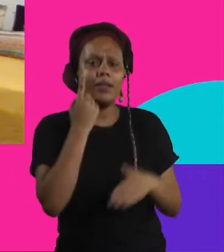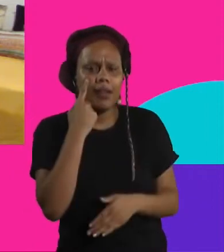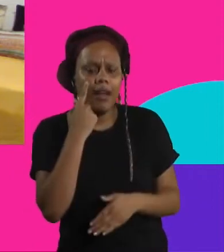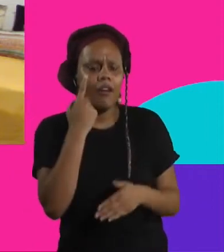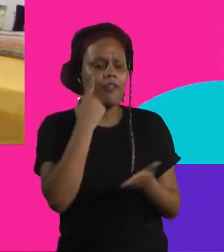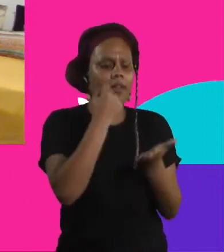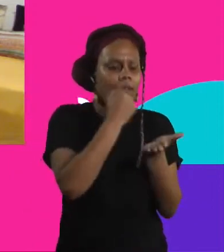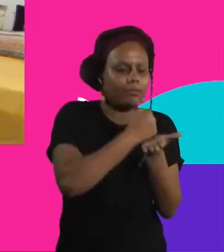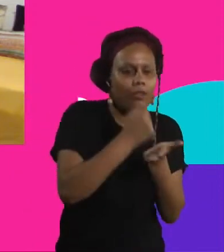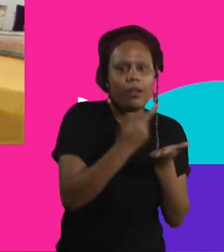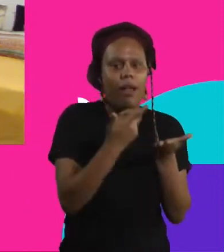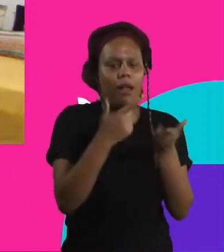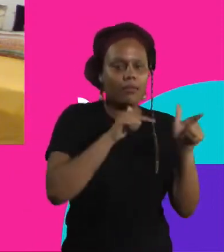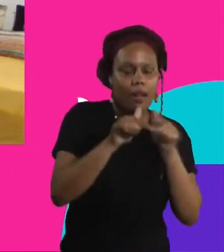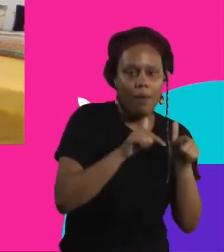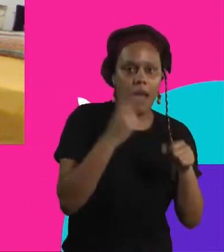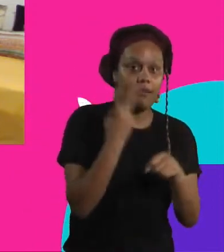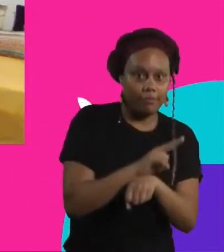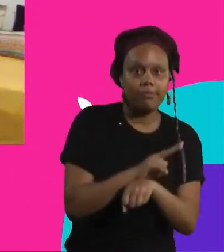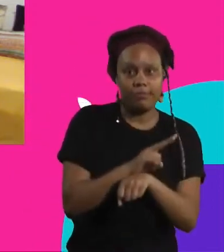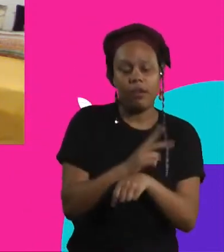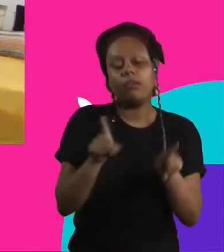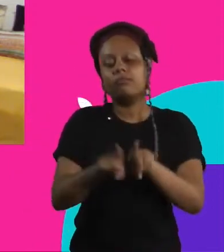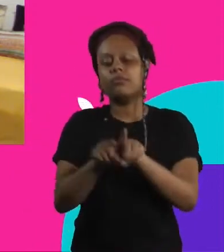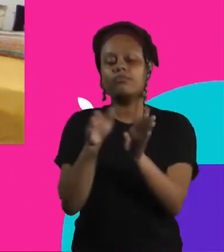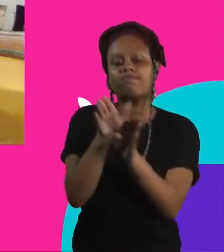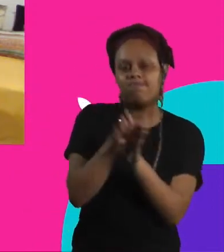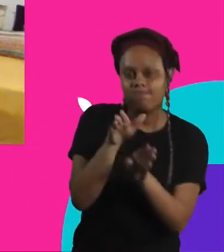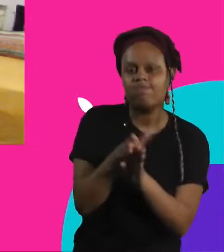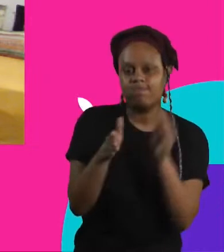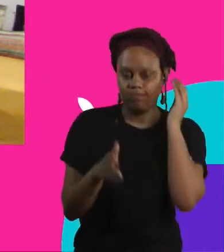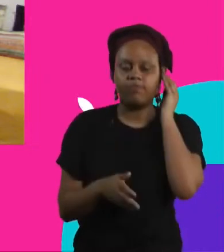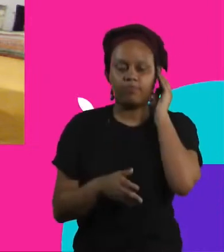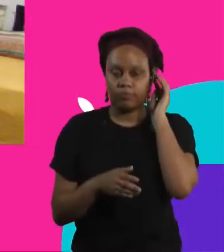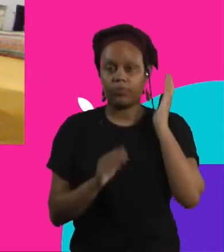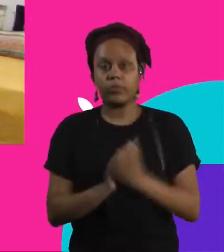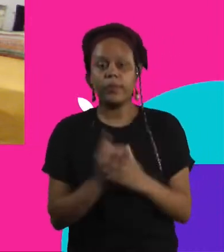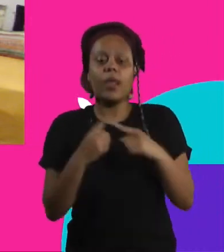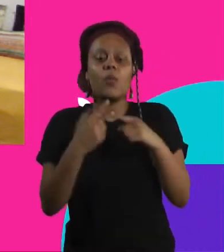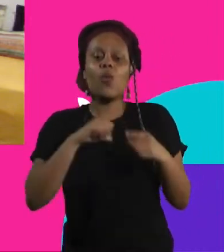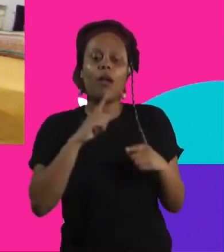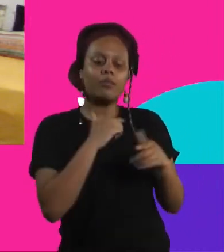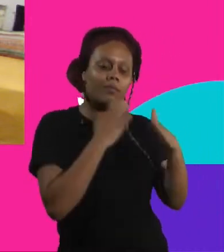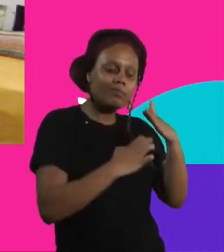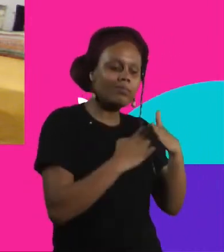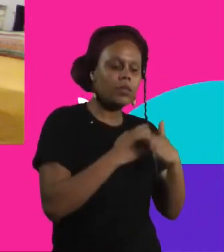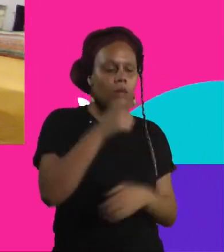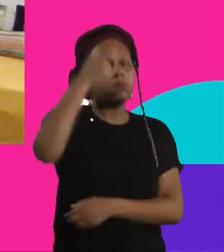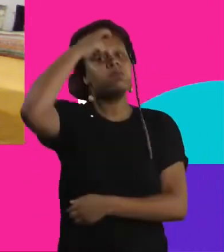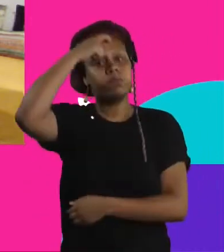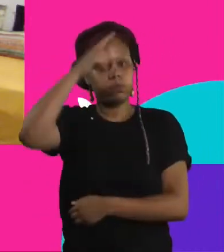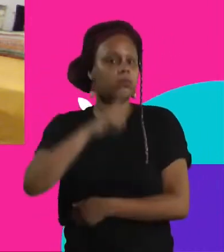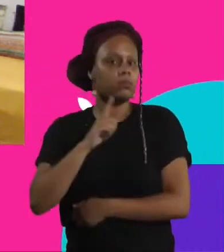dia faz muito treinamento e consultoria, porque a maioria das empresas está começando a se conscientizar a respeito disso e criando